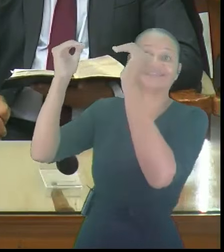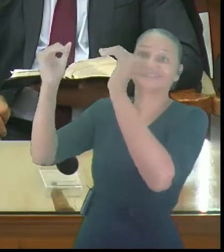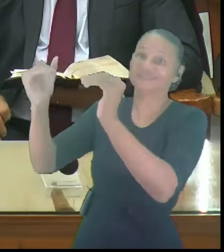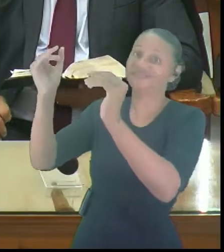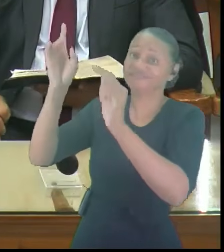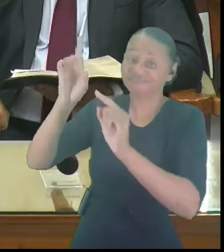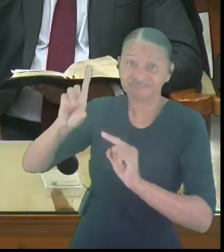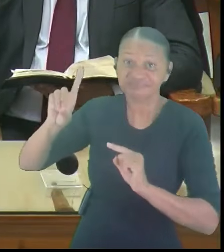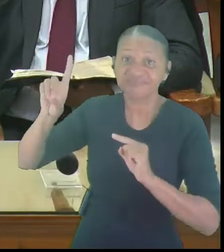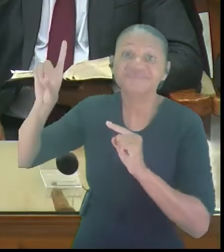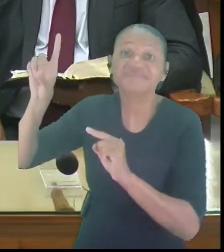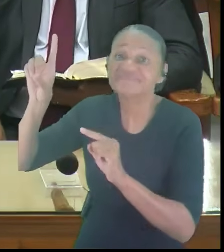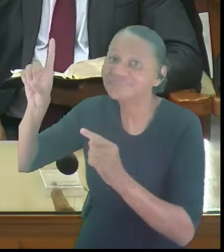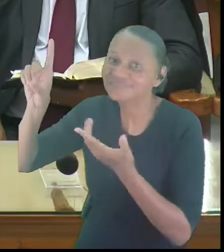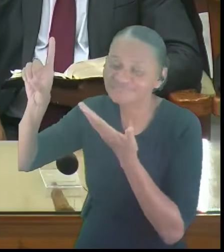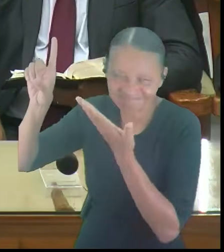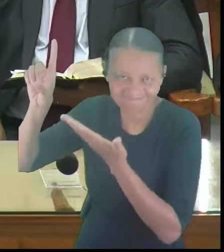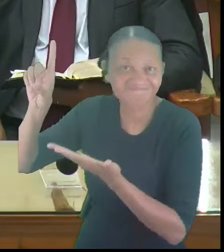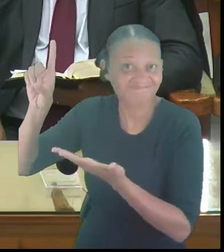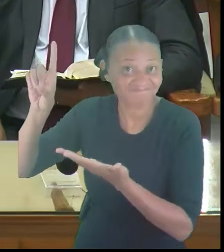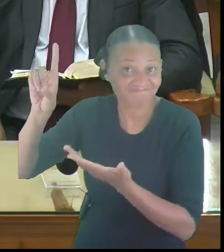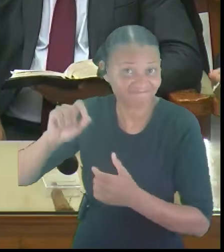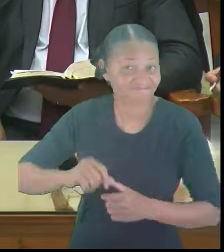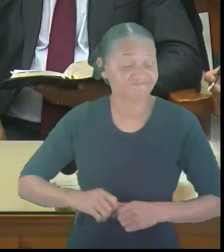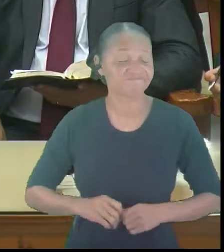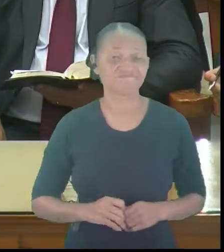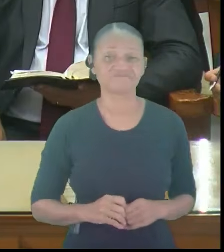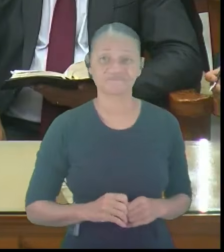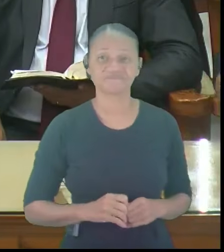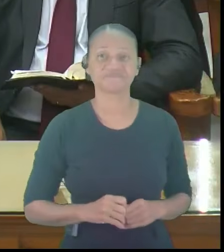soberania de quem, meus irmãos? De Deus. De Deus.